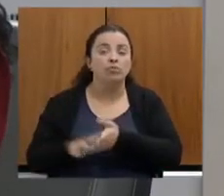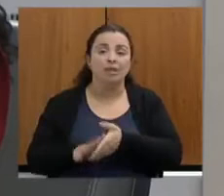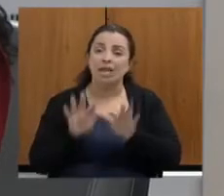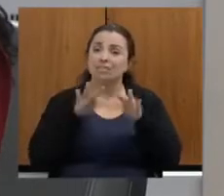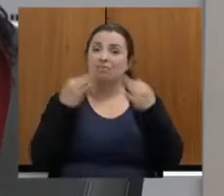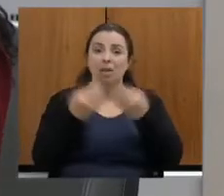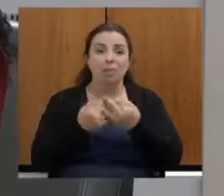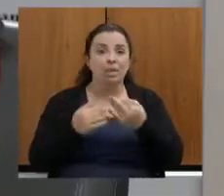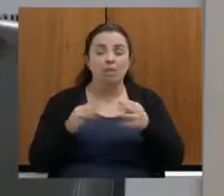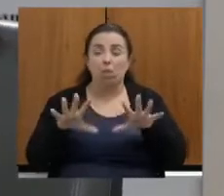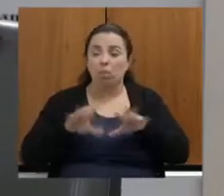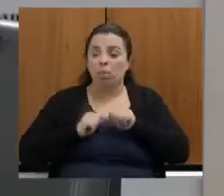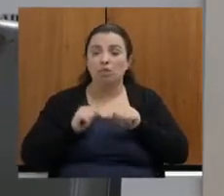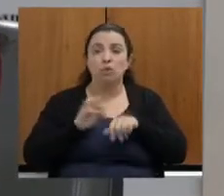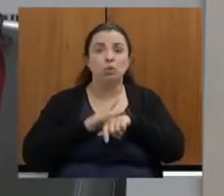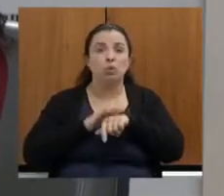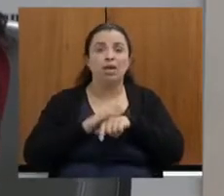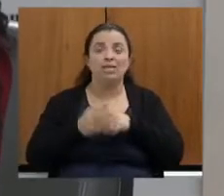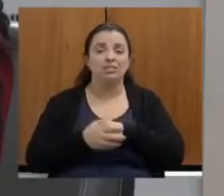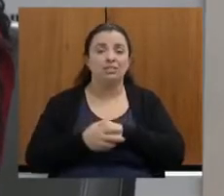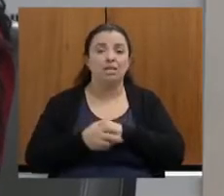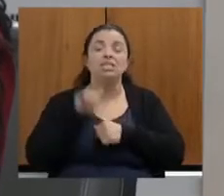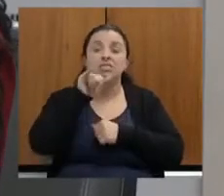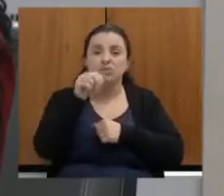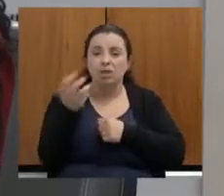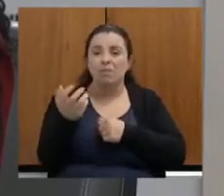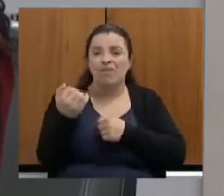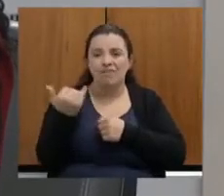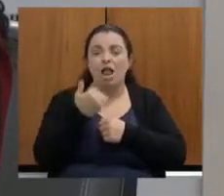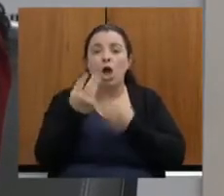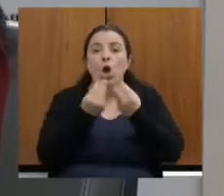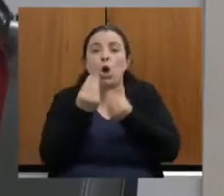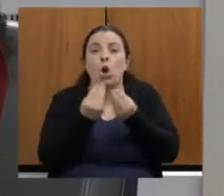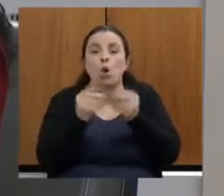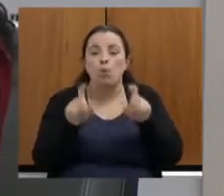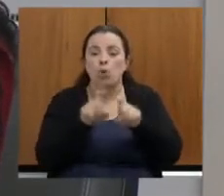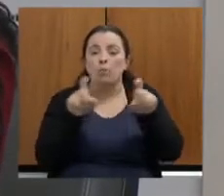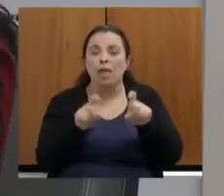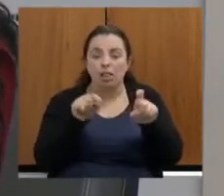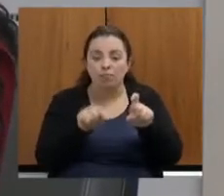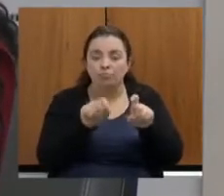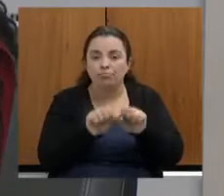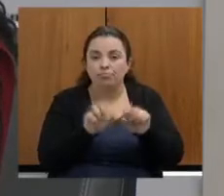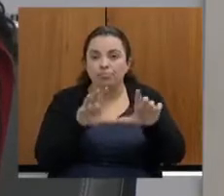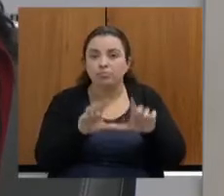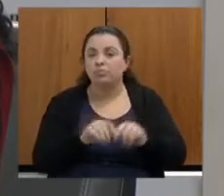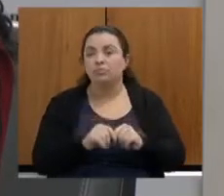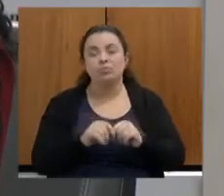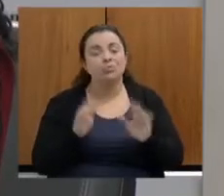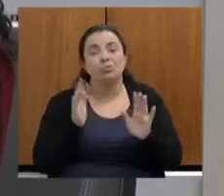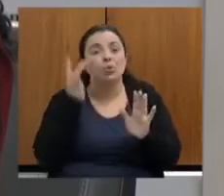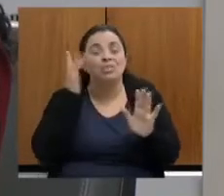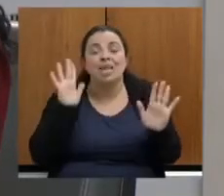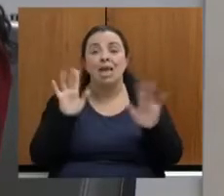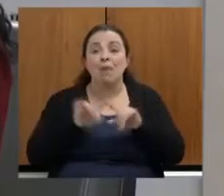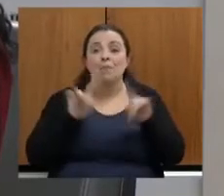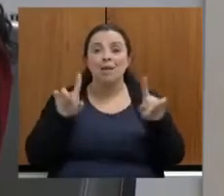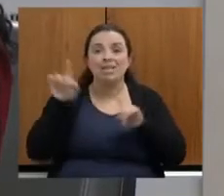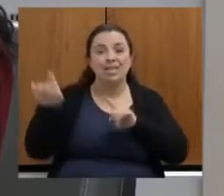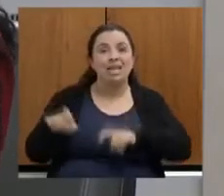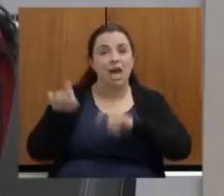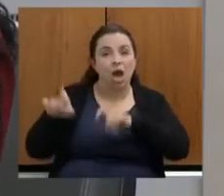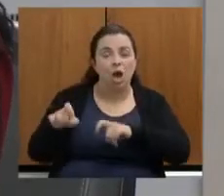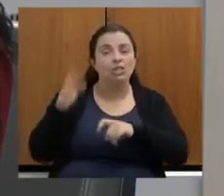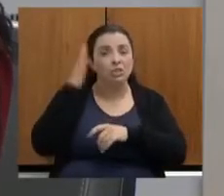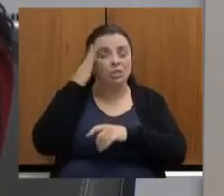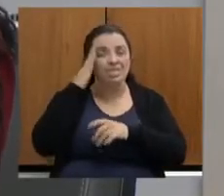de vida se você me falar hoje para ligares computador e eu não sei mas se você for lá na roça eu tenho outro horário não que eu sei fazer eu sou em cima